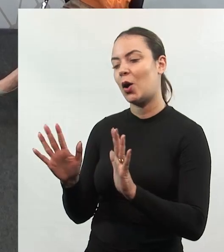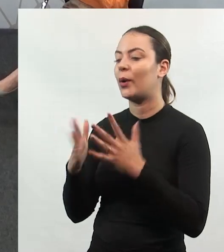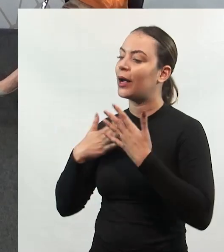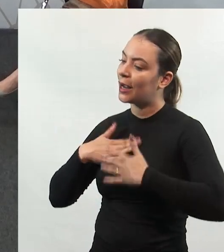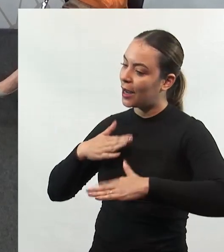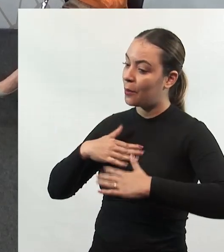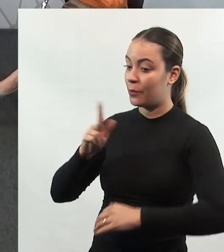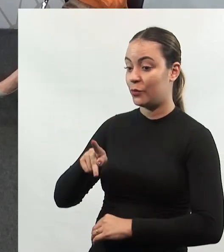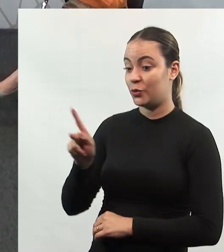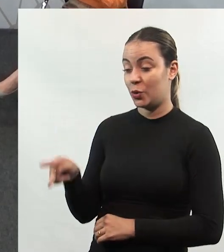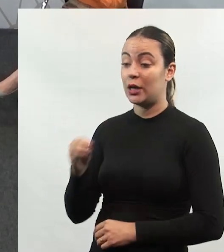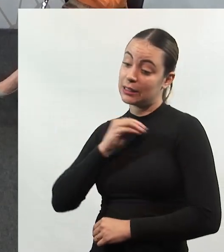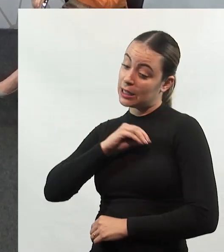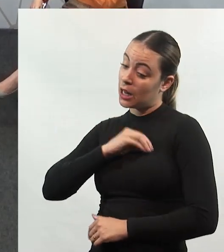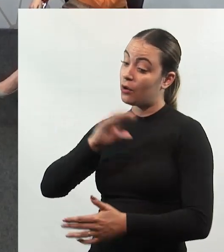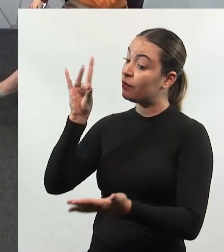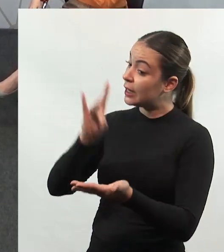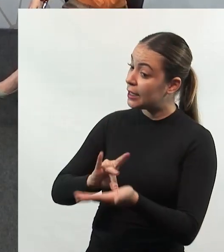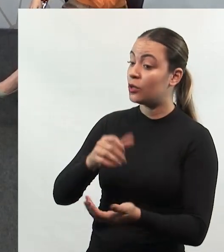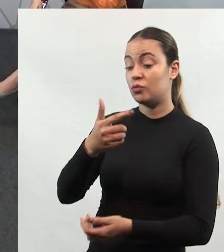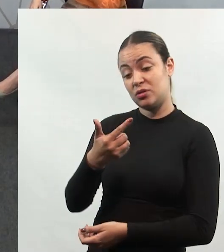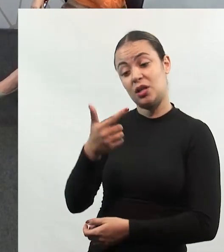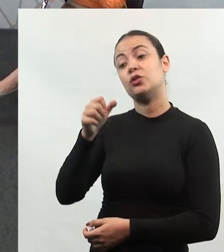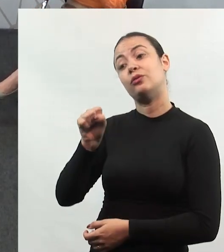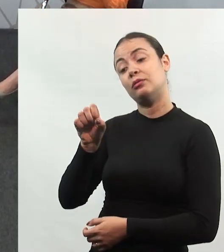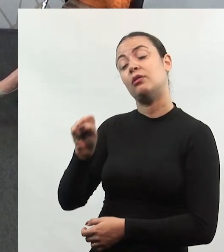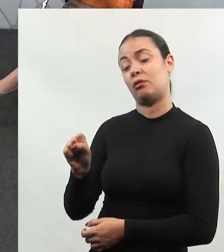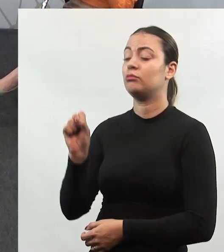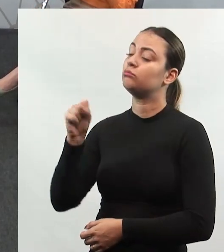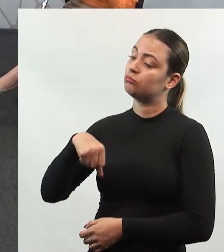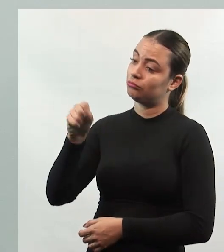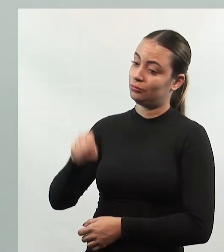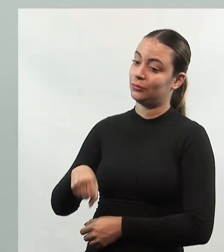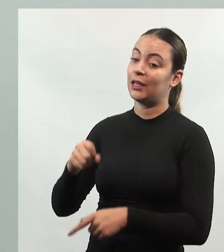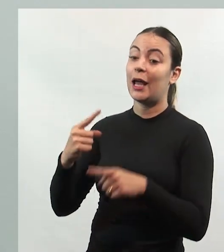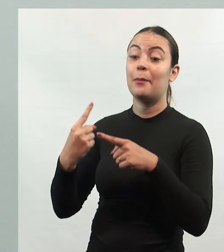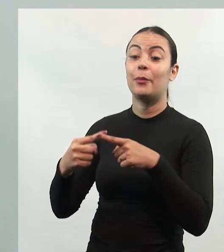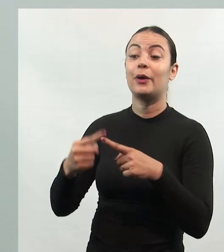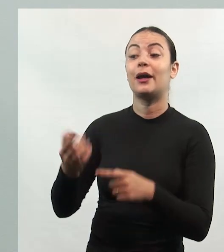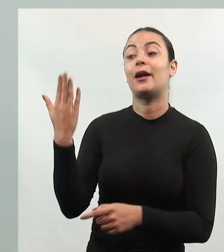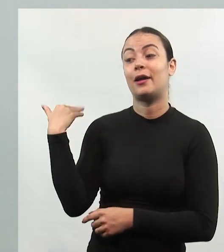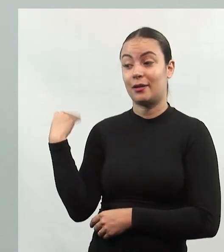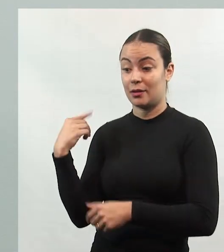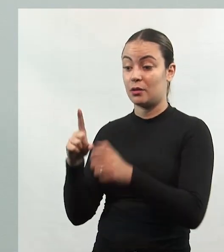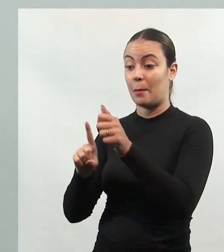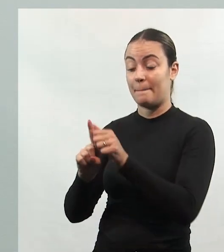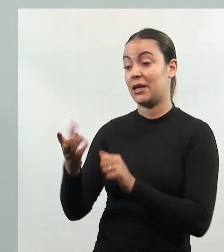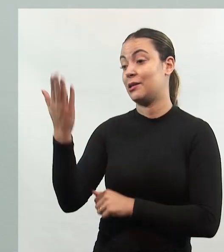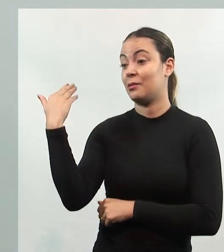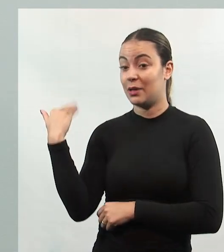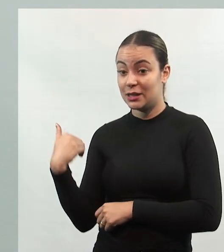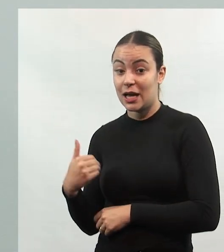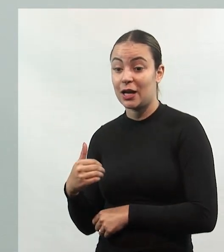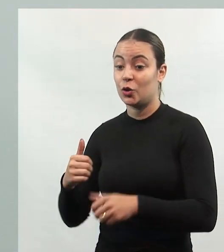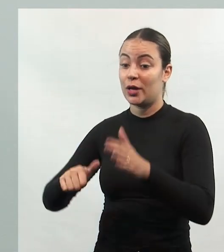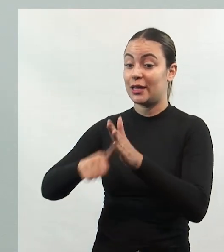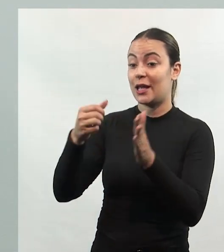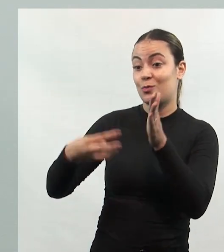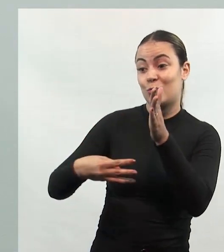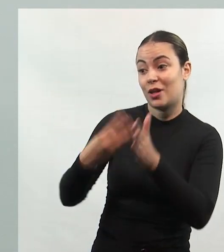dias trabalhados de maio, por isso que foi essa bolada toda. Mas, enfim, entrei em 2004,